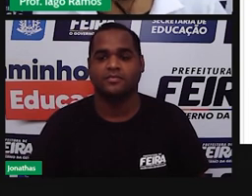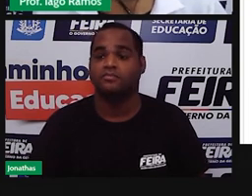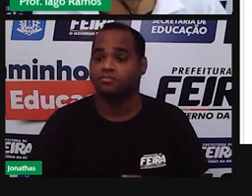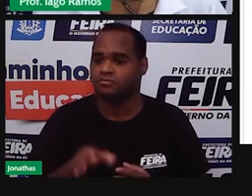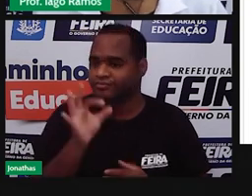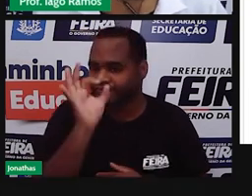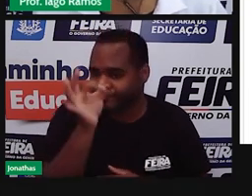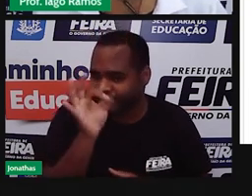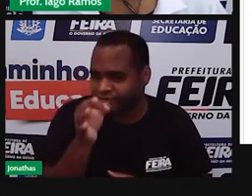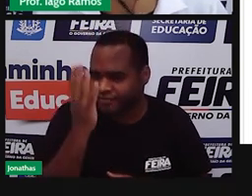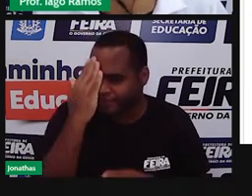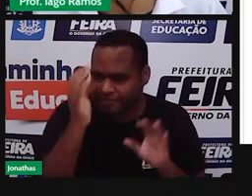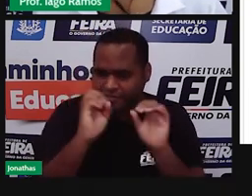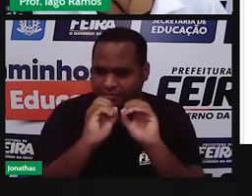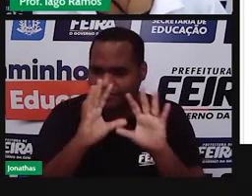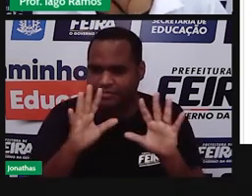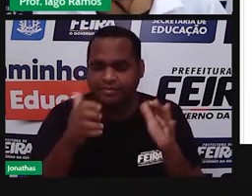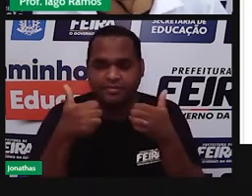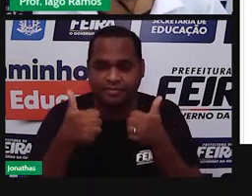Certo?